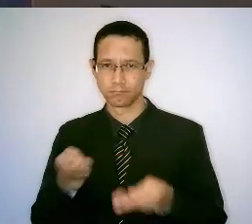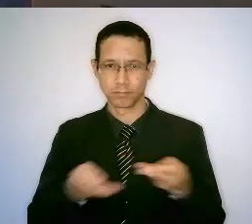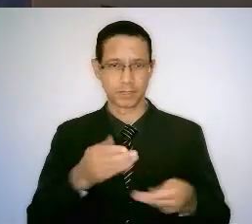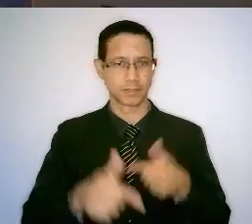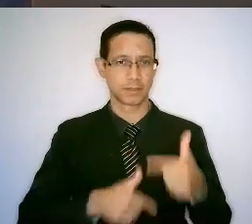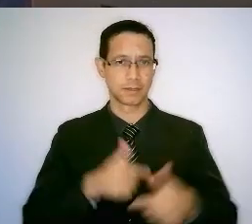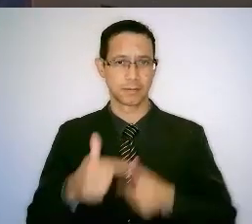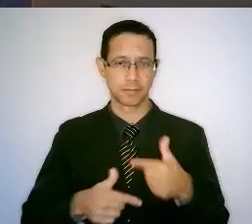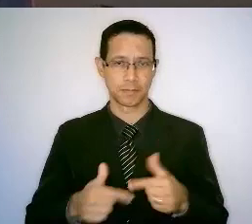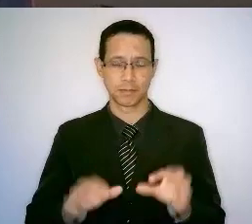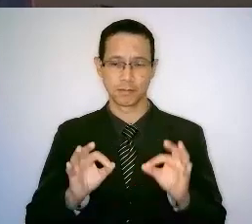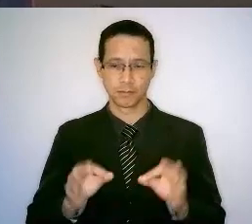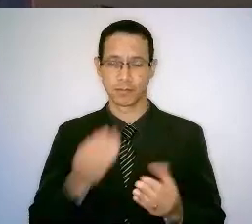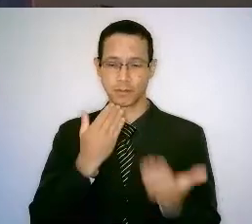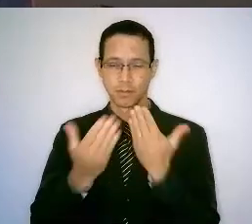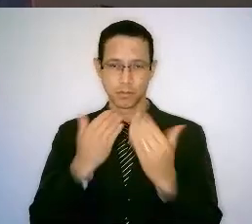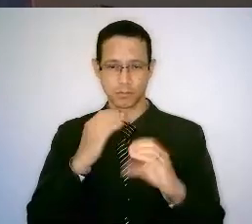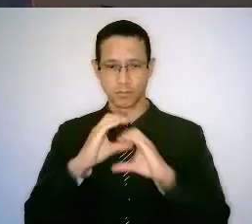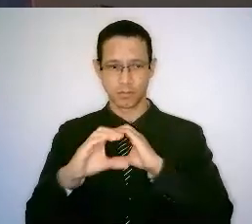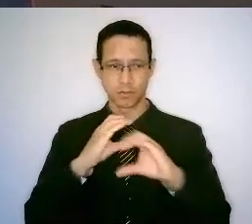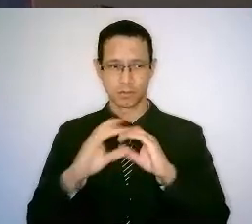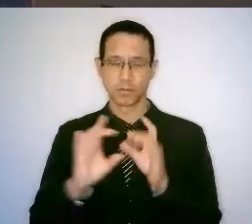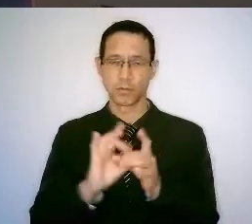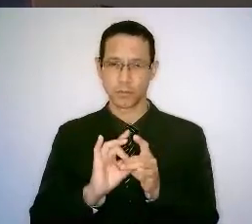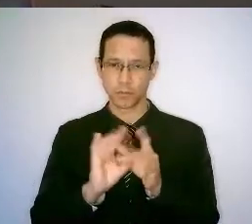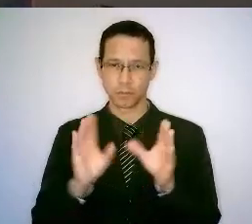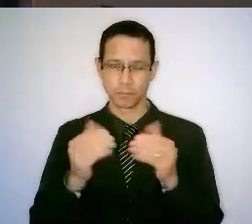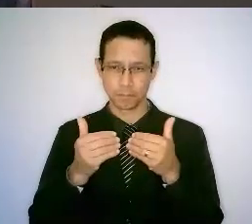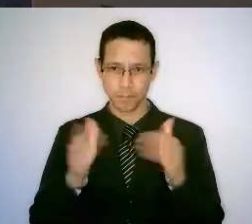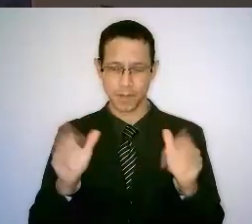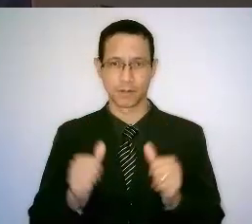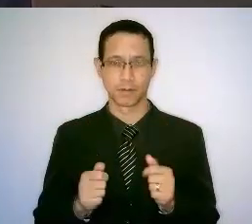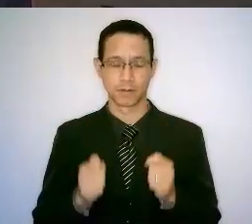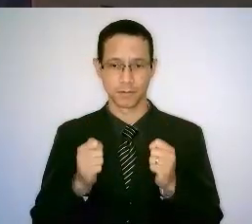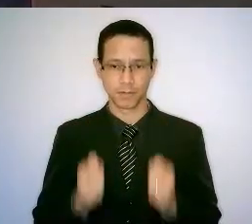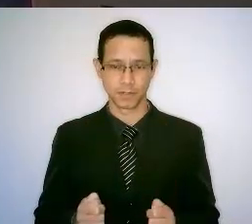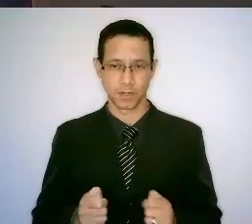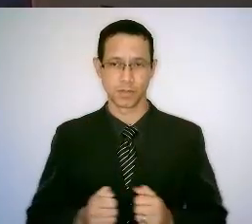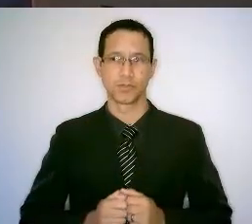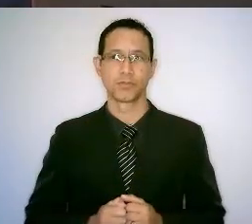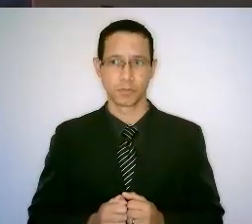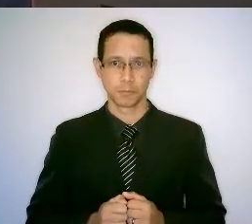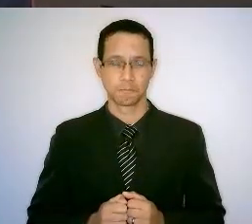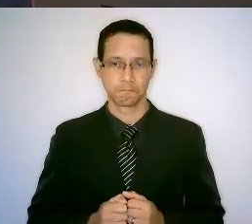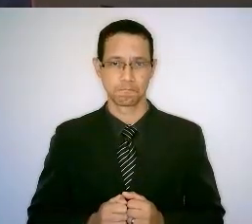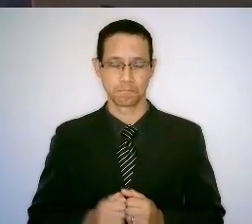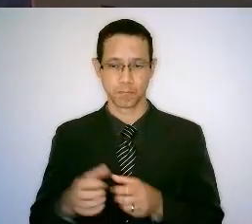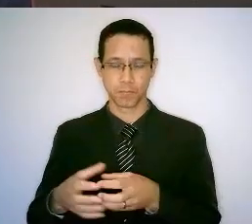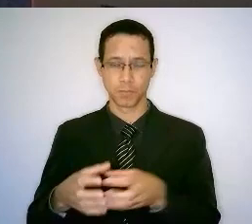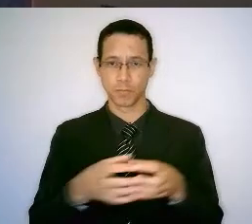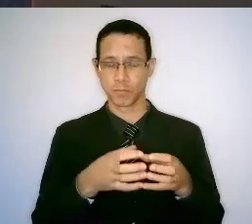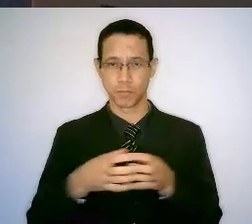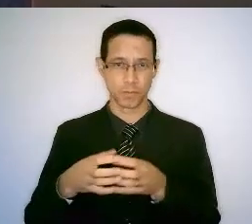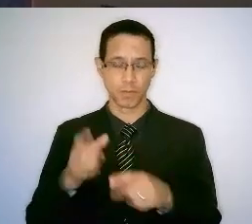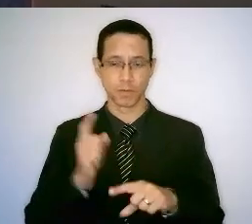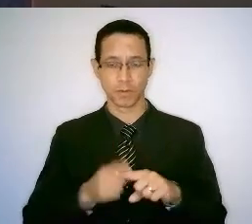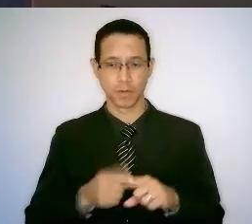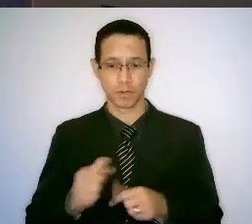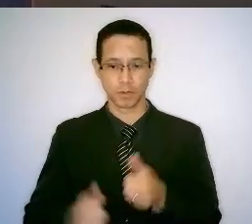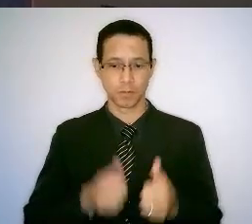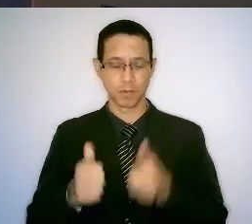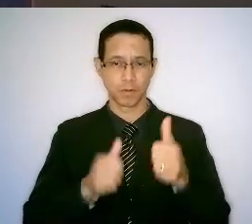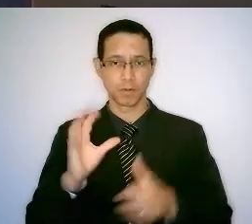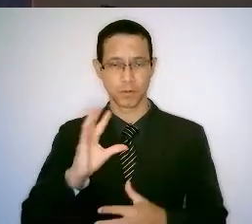de fato, uma interlocução aberta, eficiente entre esses órgãos, porque uma melhoria que aconteça no âmbito